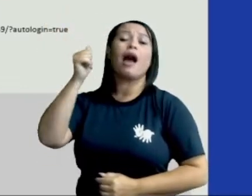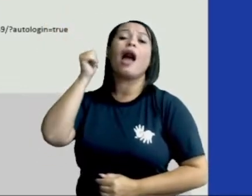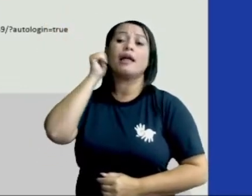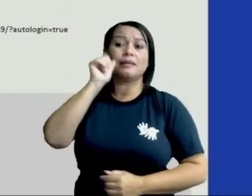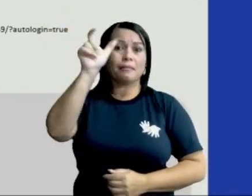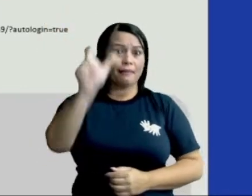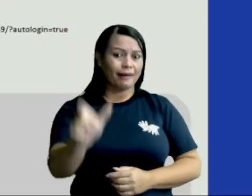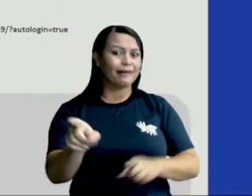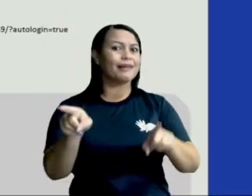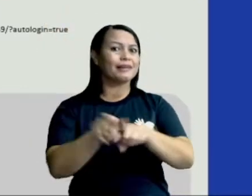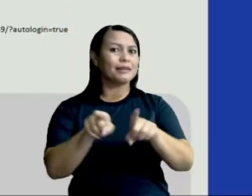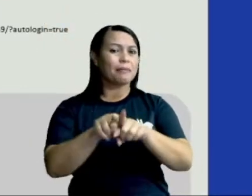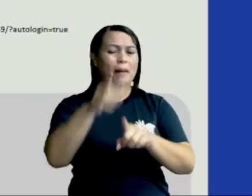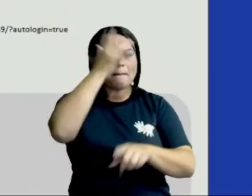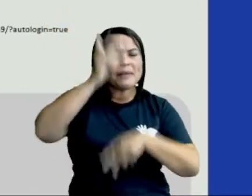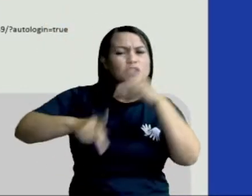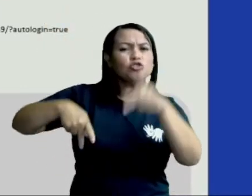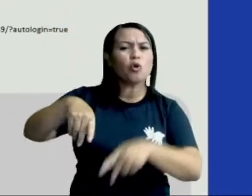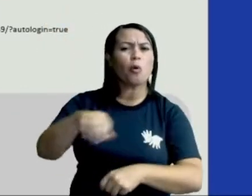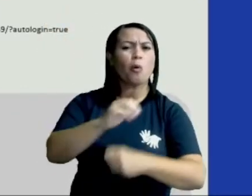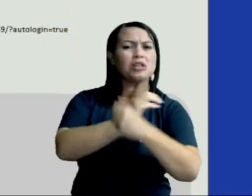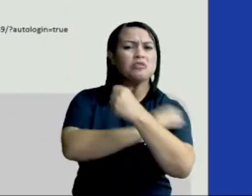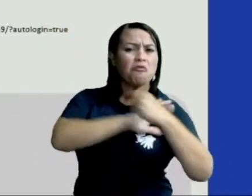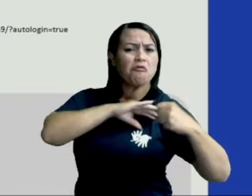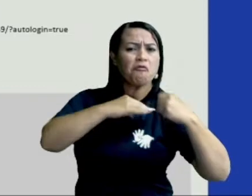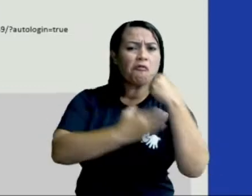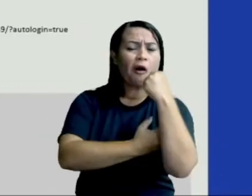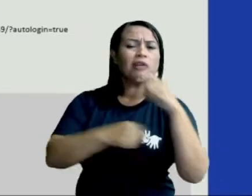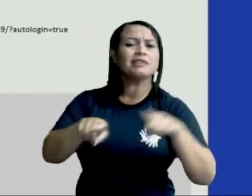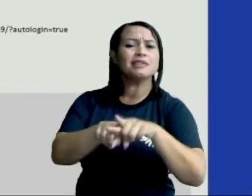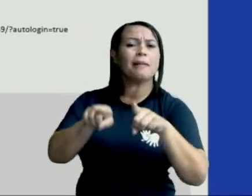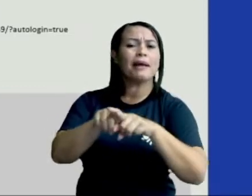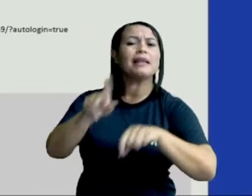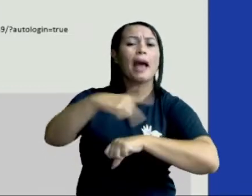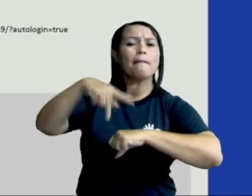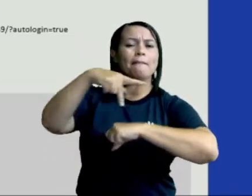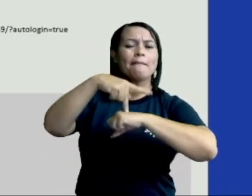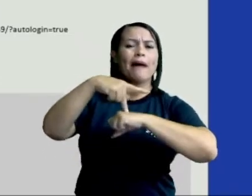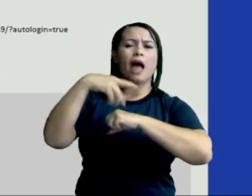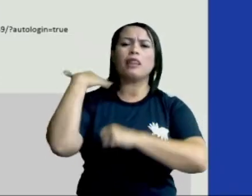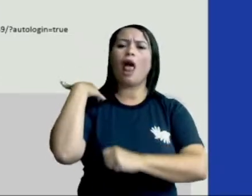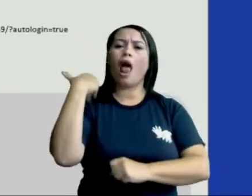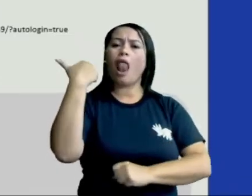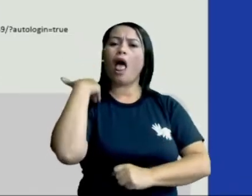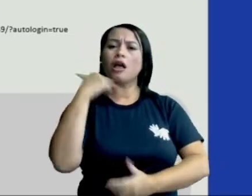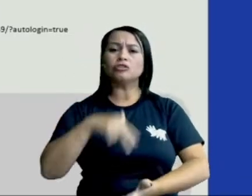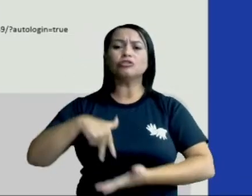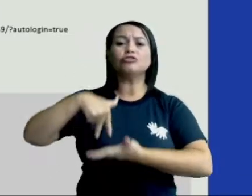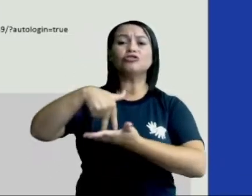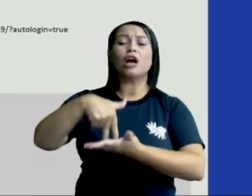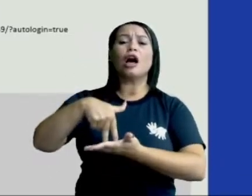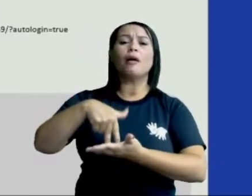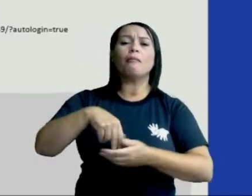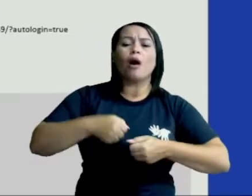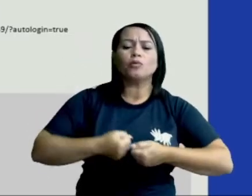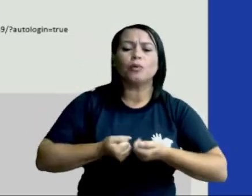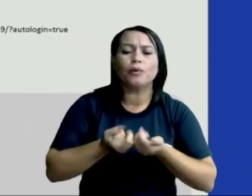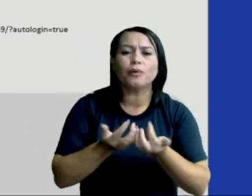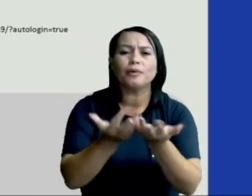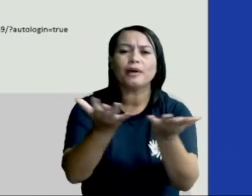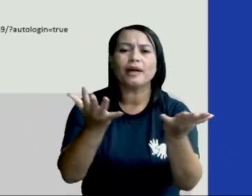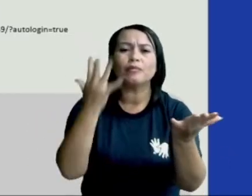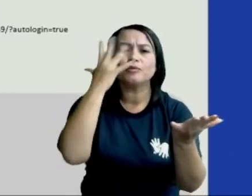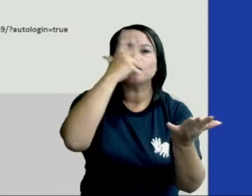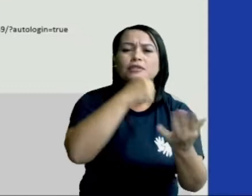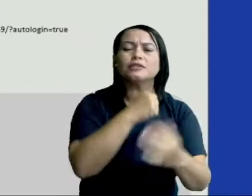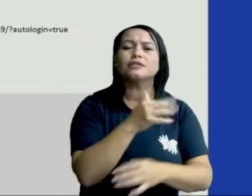Mariana. Ingente e forte, atende a voz da pátria que lhe chama. O campos teus floridos azulados